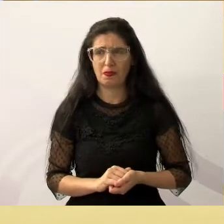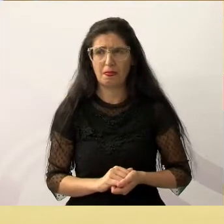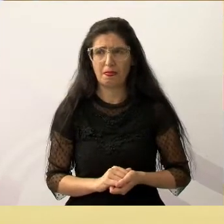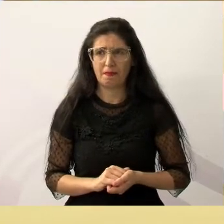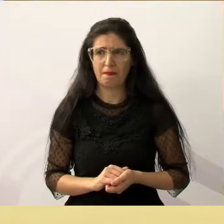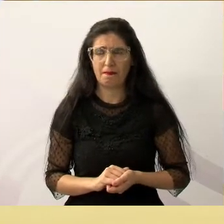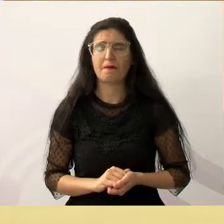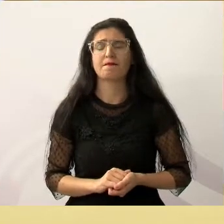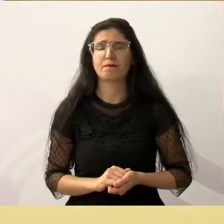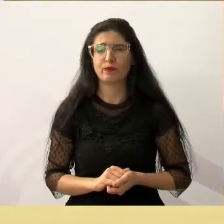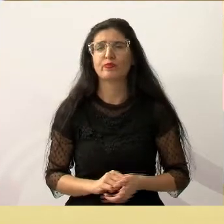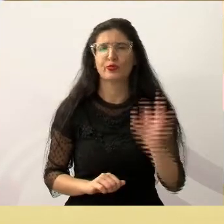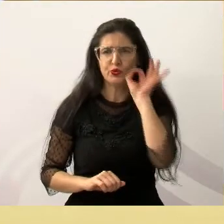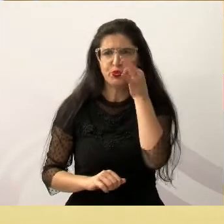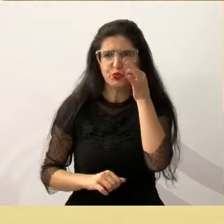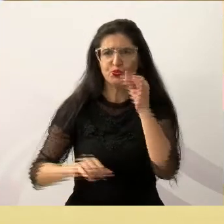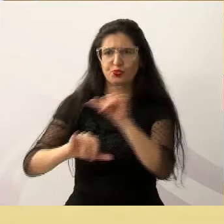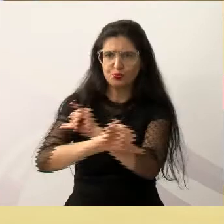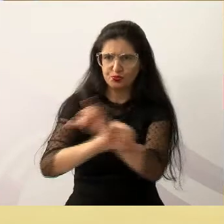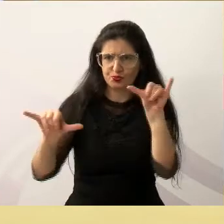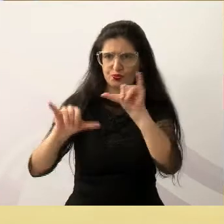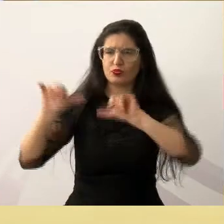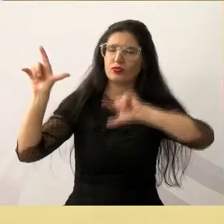sendo divulgado nas mídias